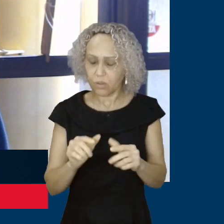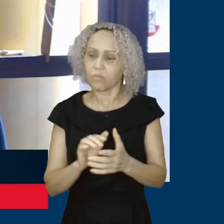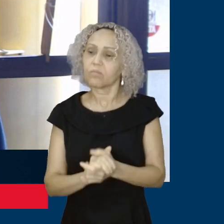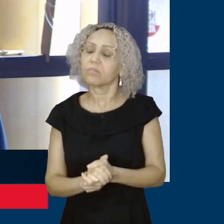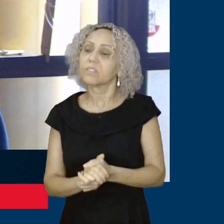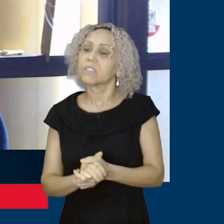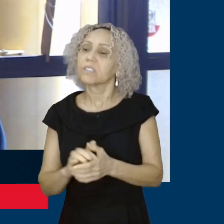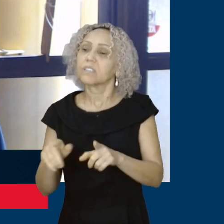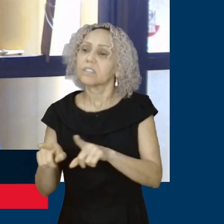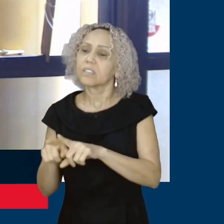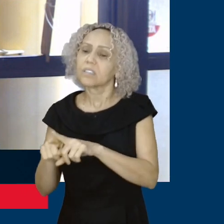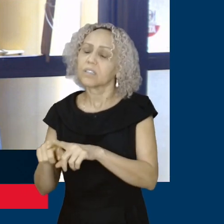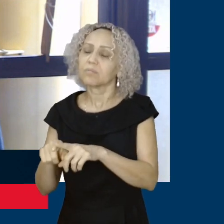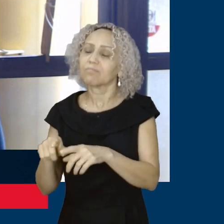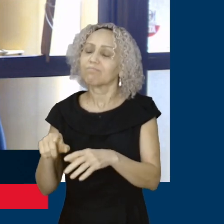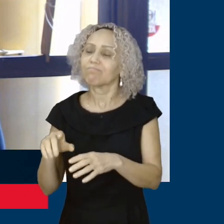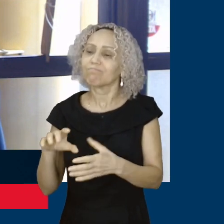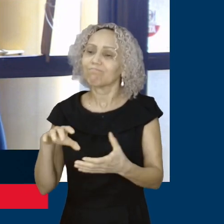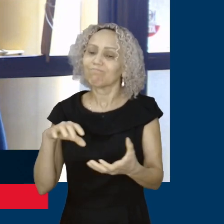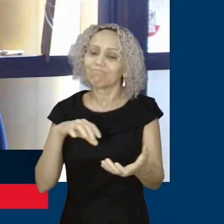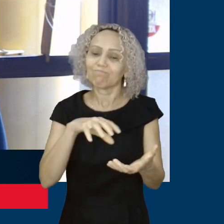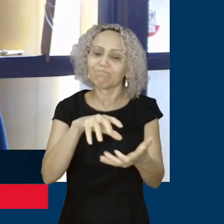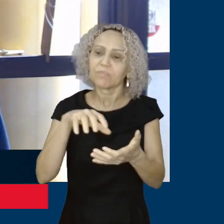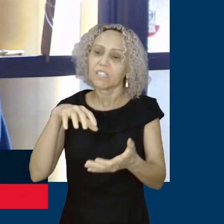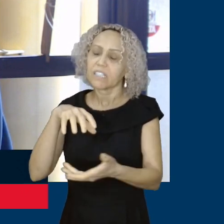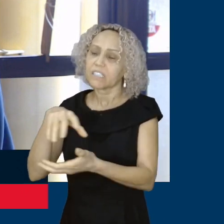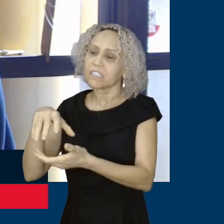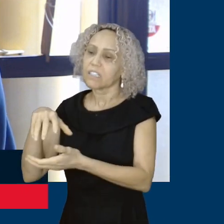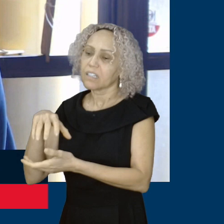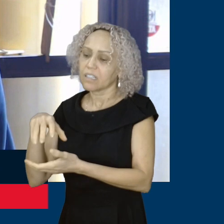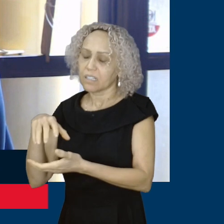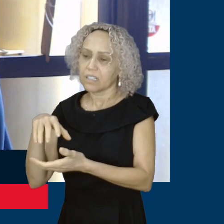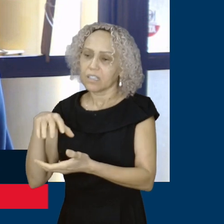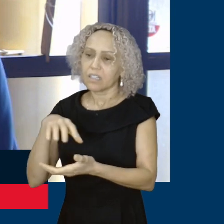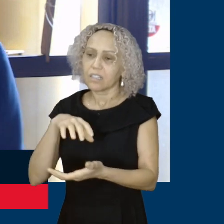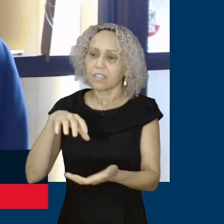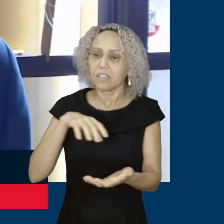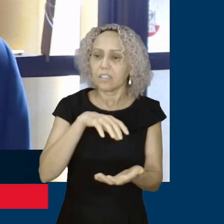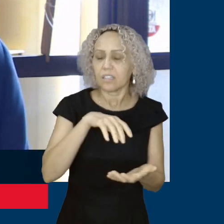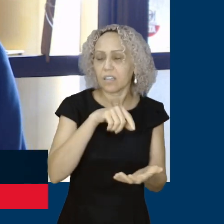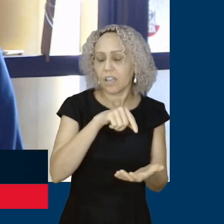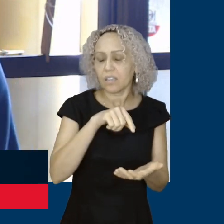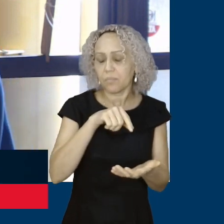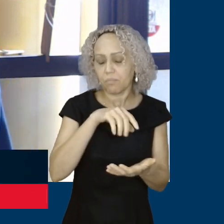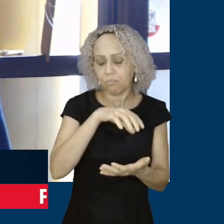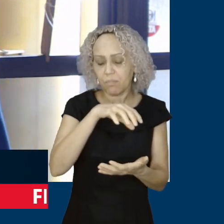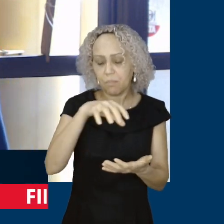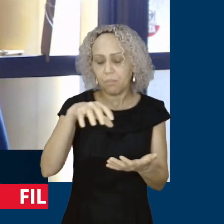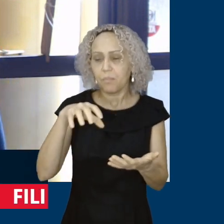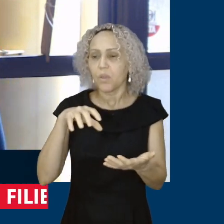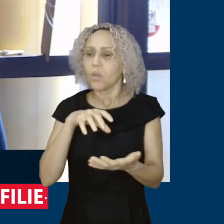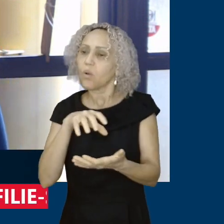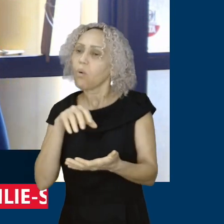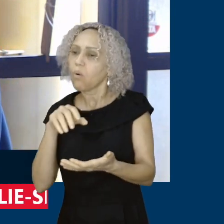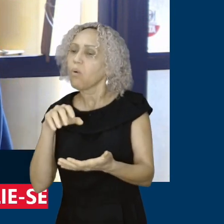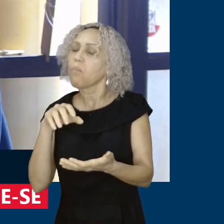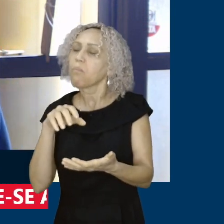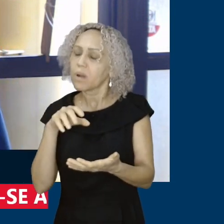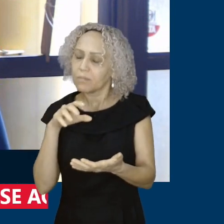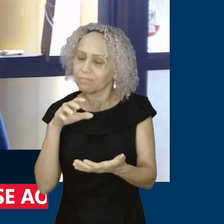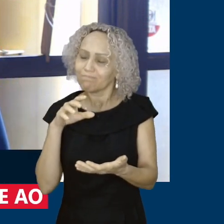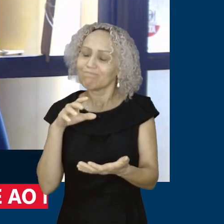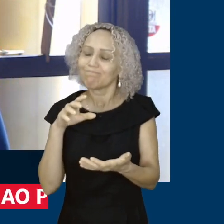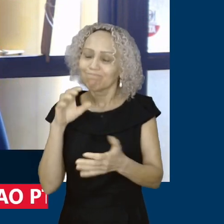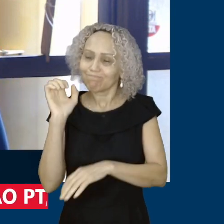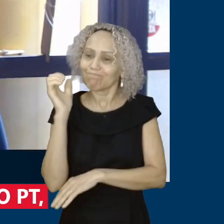de cada bioma, para fazer o controle do desmatamento. O PAC